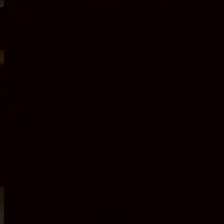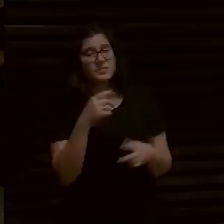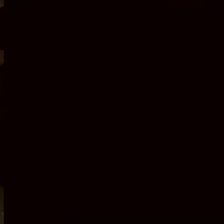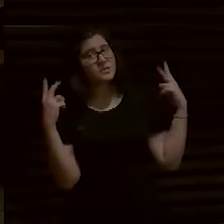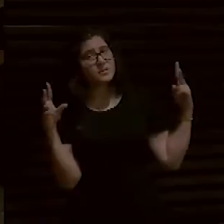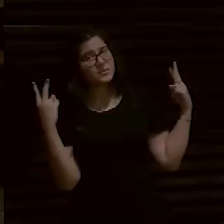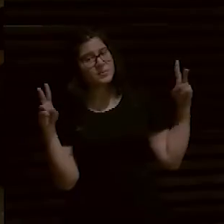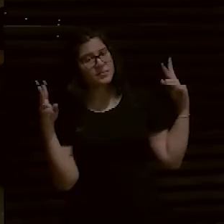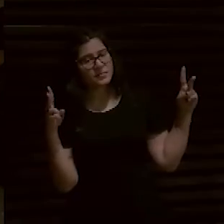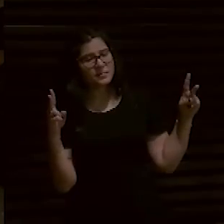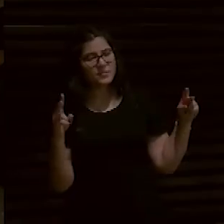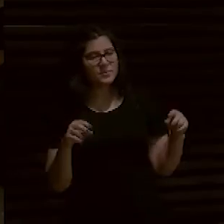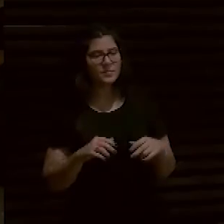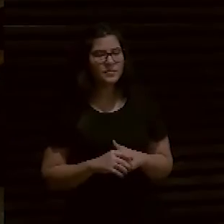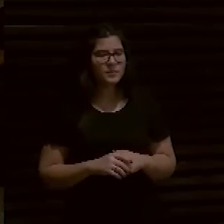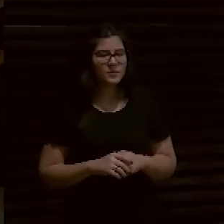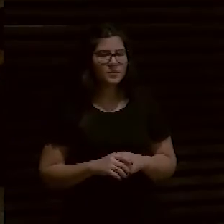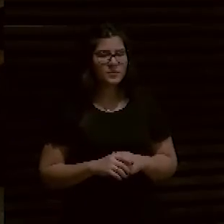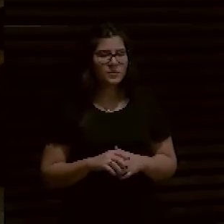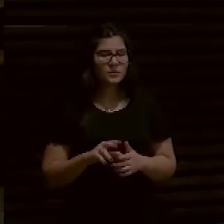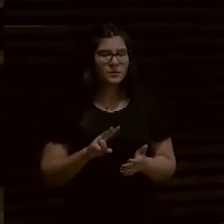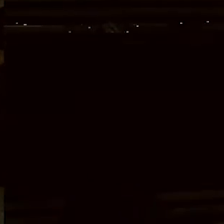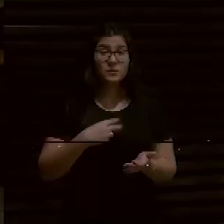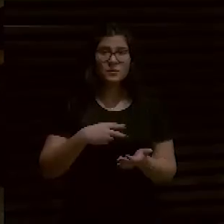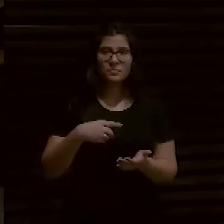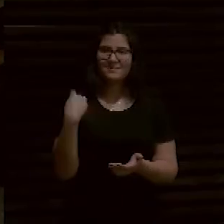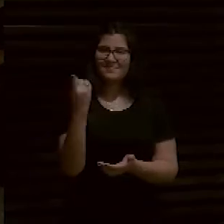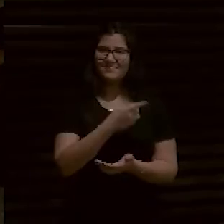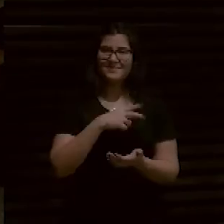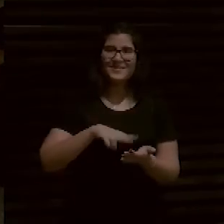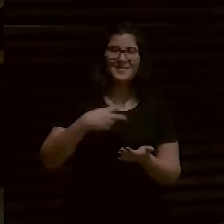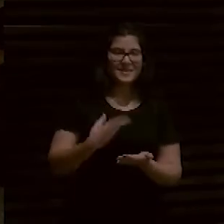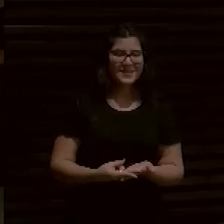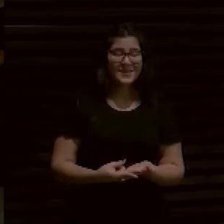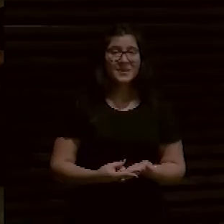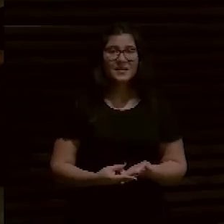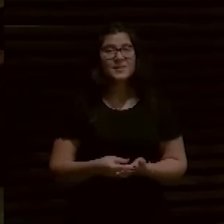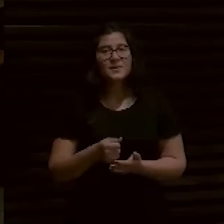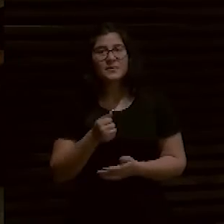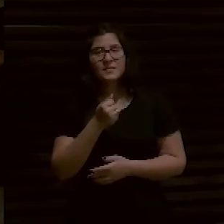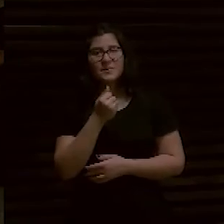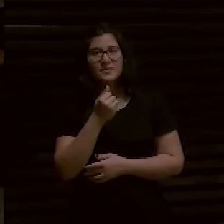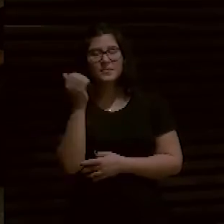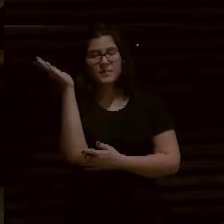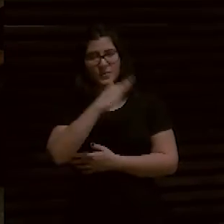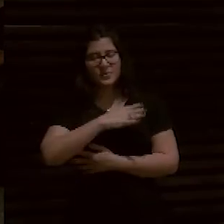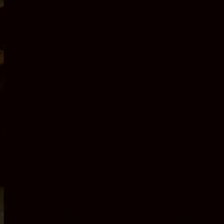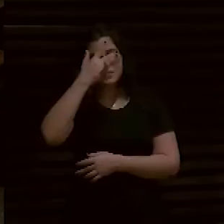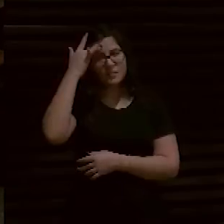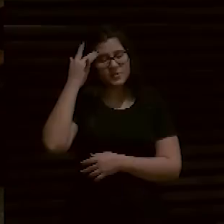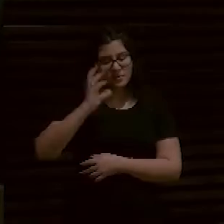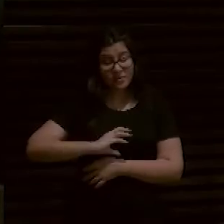vencidos. Olha a confiança no Geber. Maldito o homem que confia